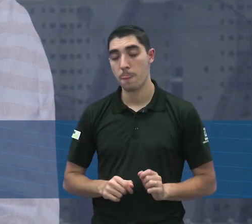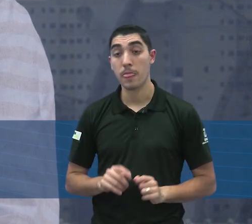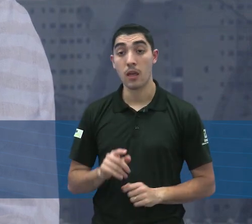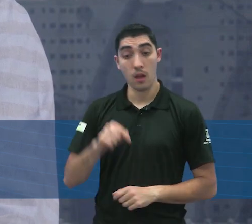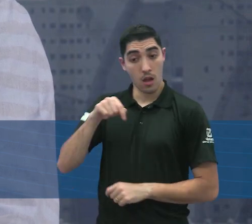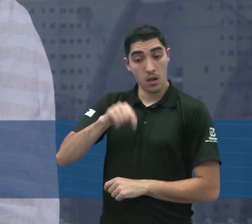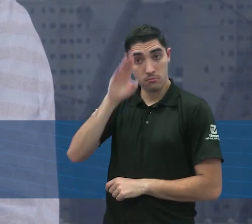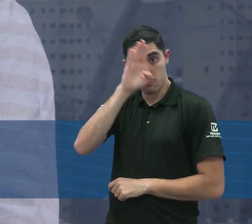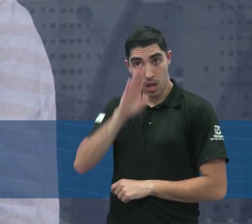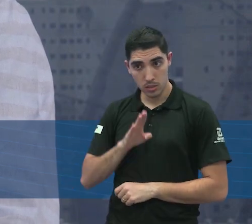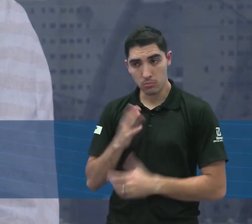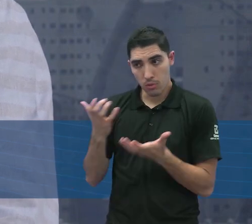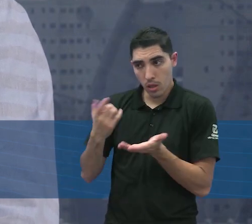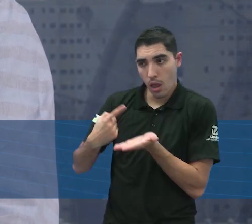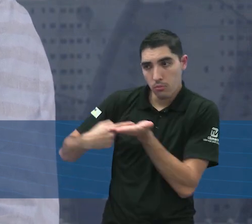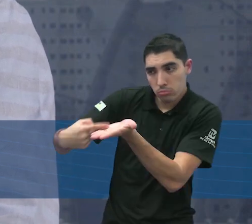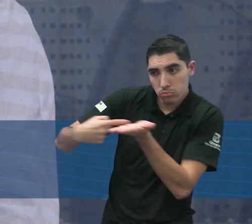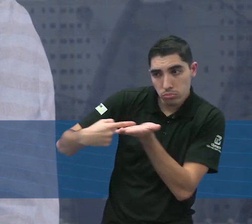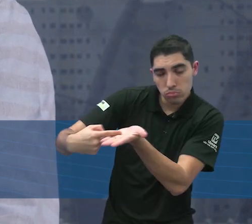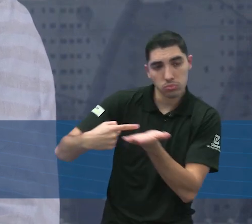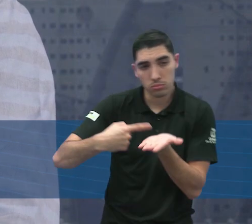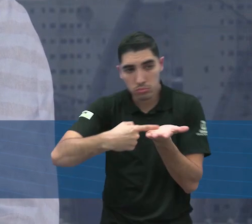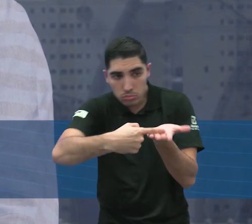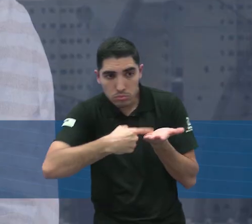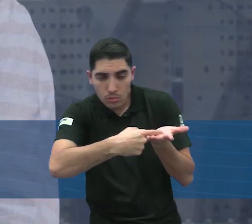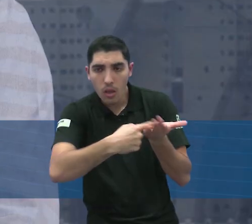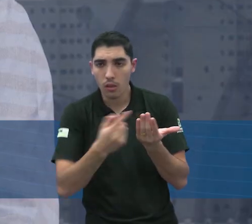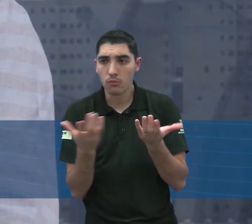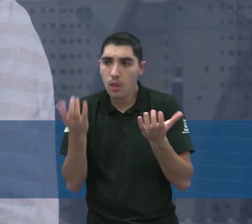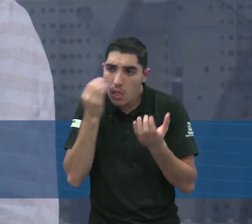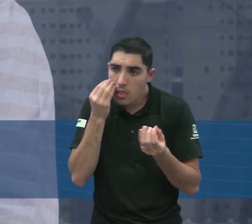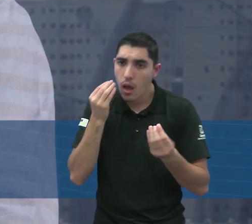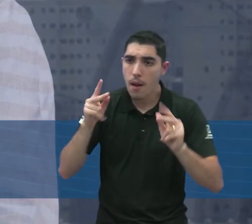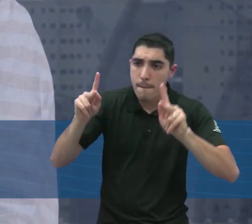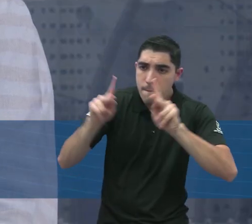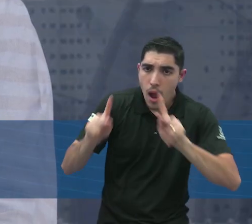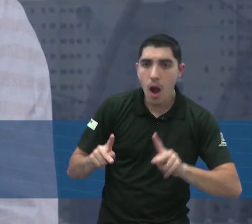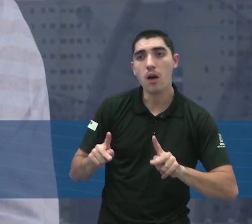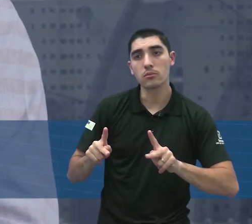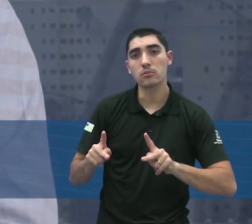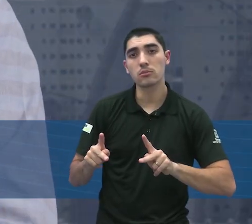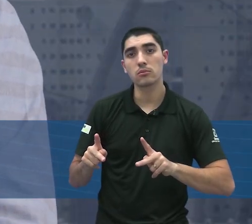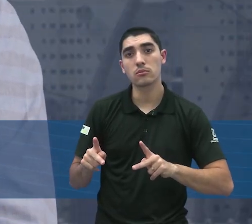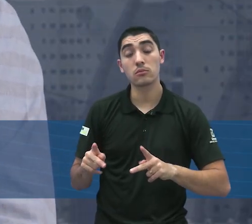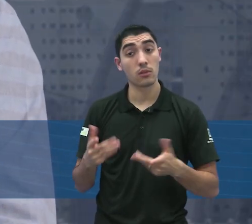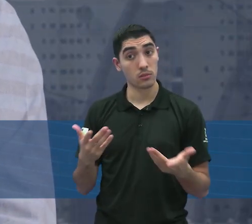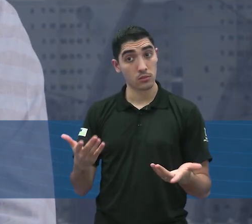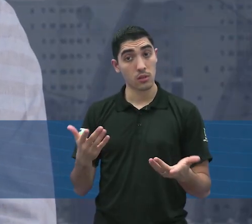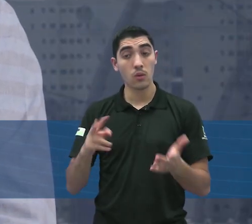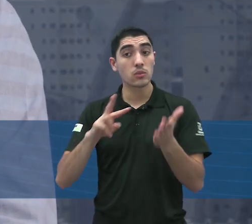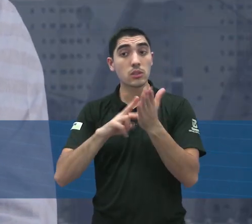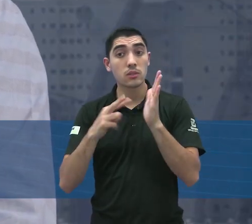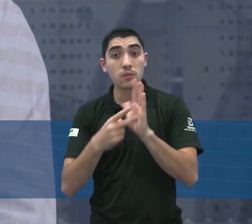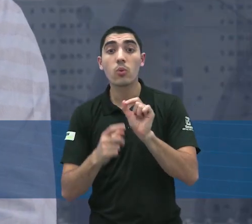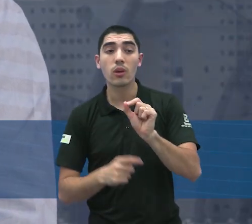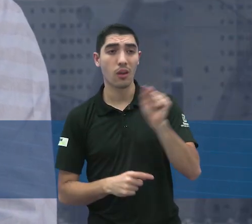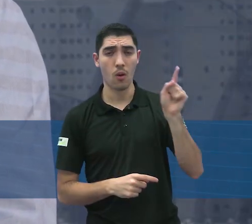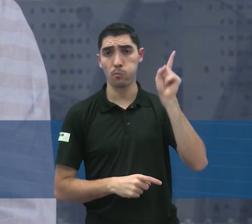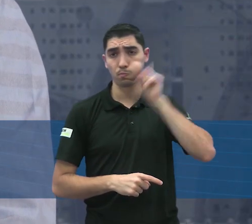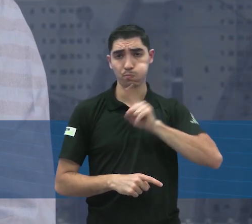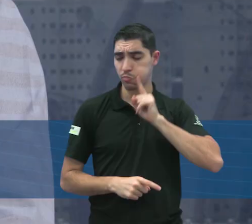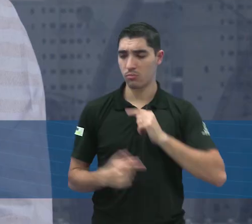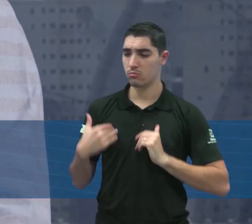fazer este acordo, buscar uma paz, um cessar-fogo, era bem evidente que os Estados Unidos ia vetar